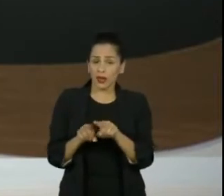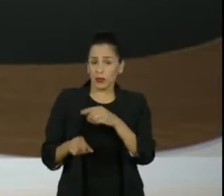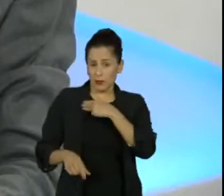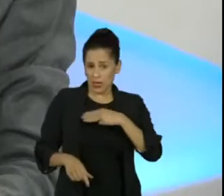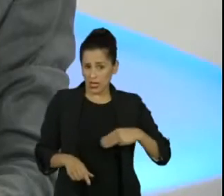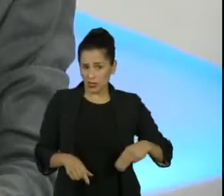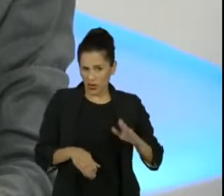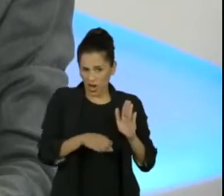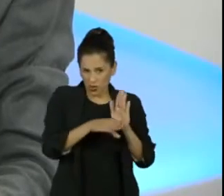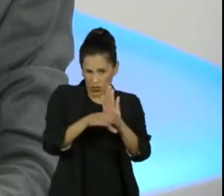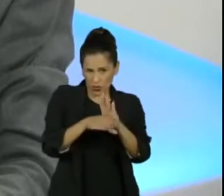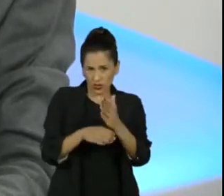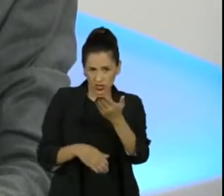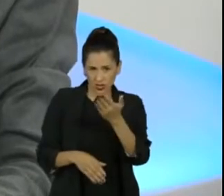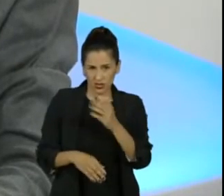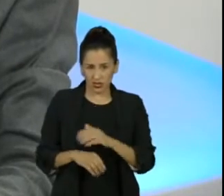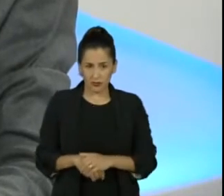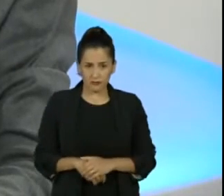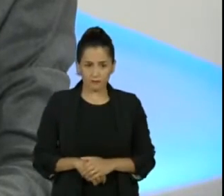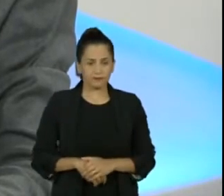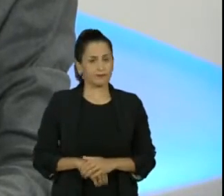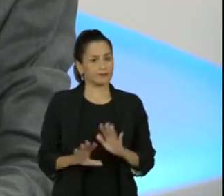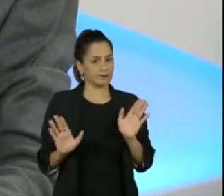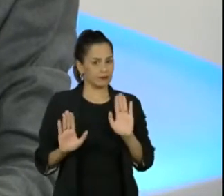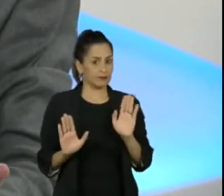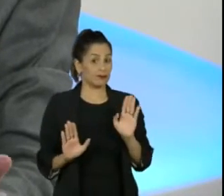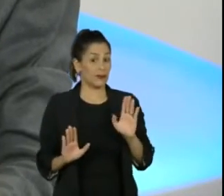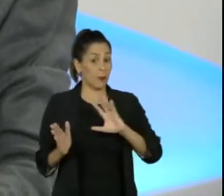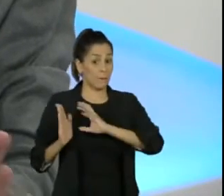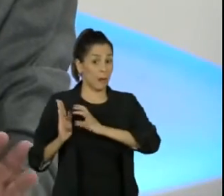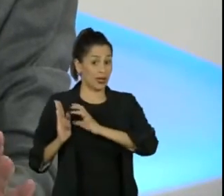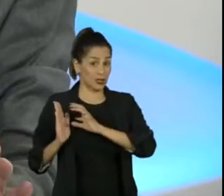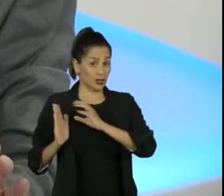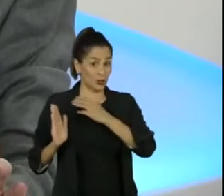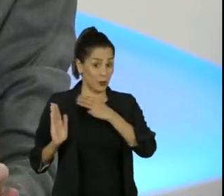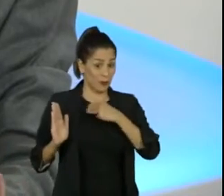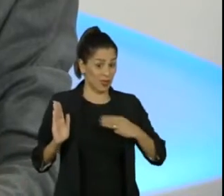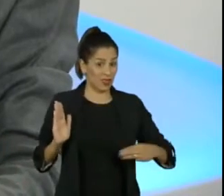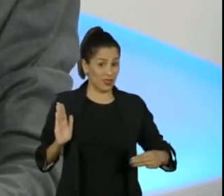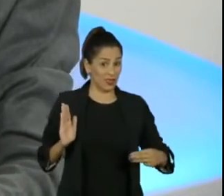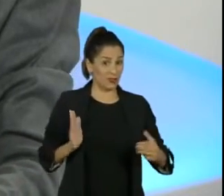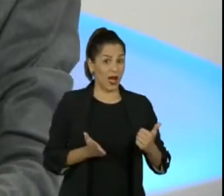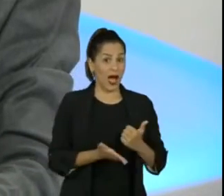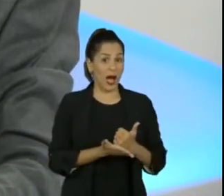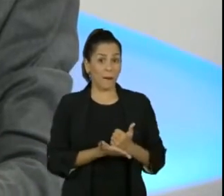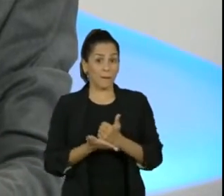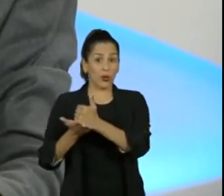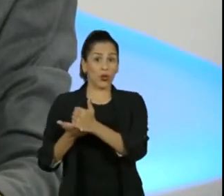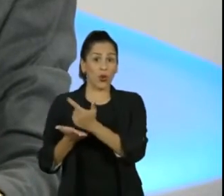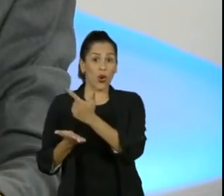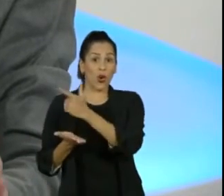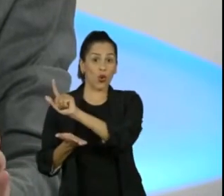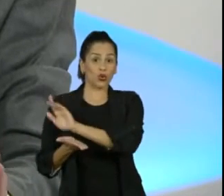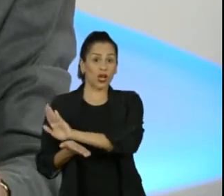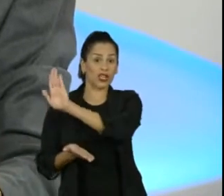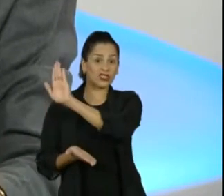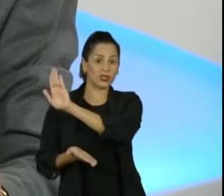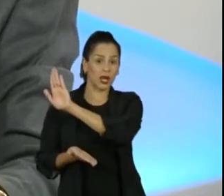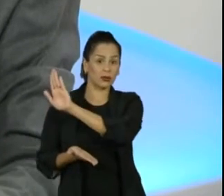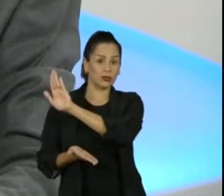aspecto? O partido do ministro apoiou o meu adversário. Então, eu já respondo com a minha relação com o ministro, porque agora,